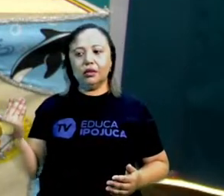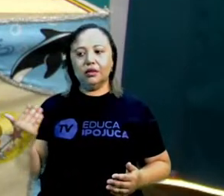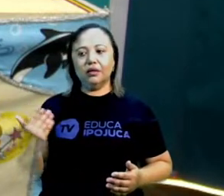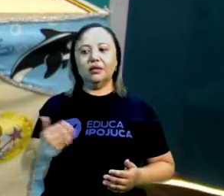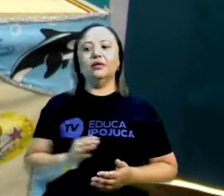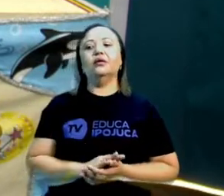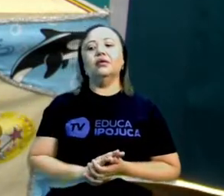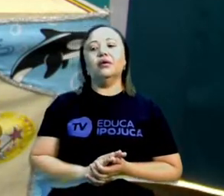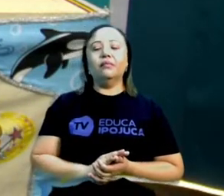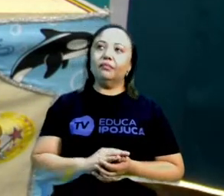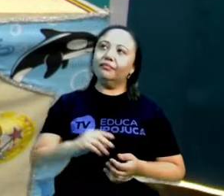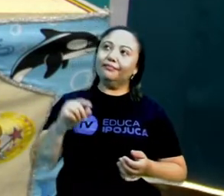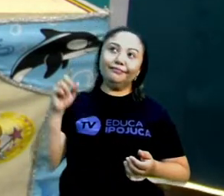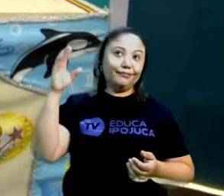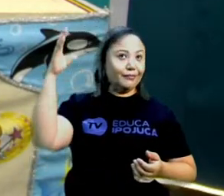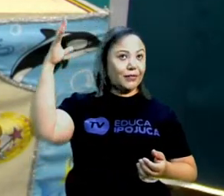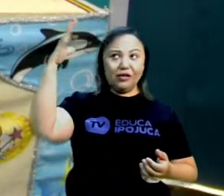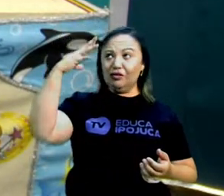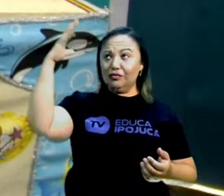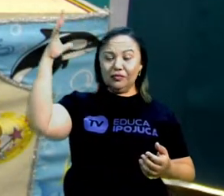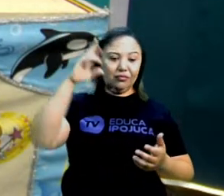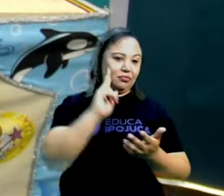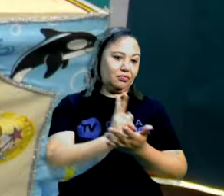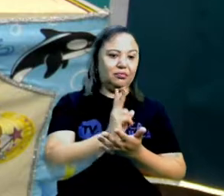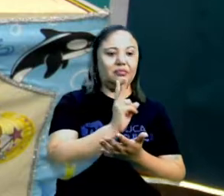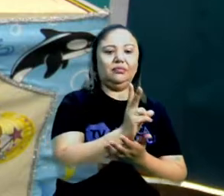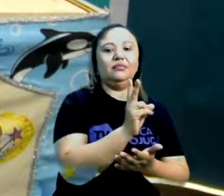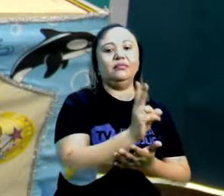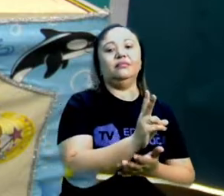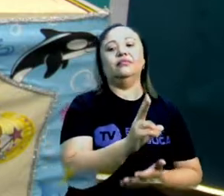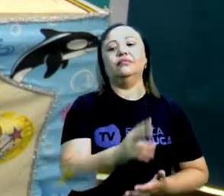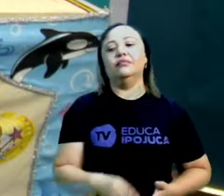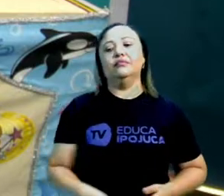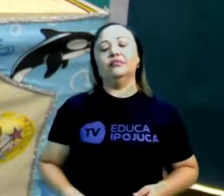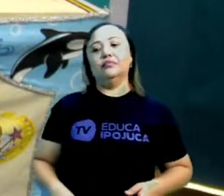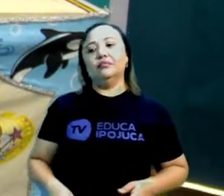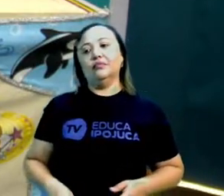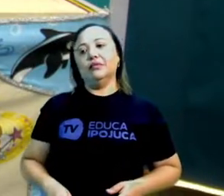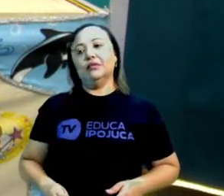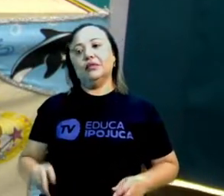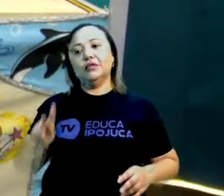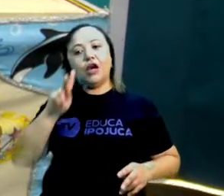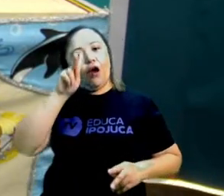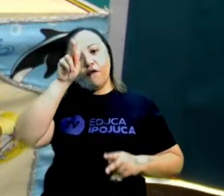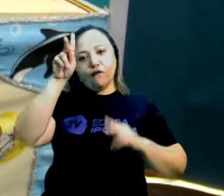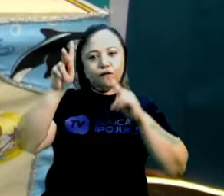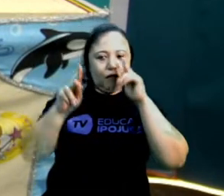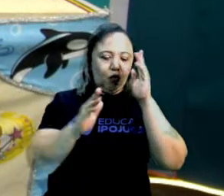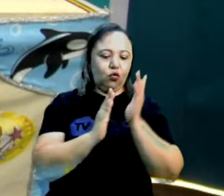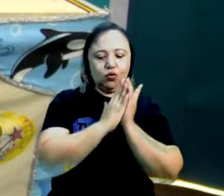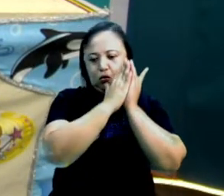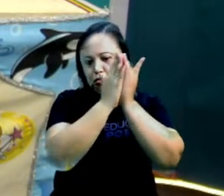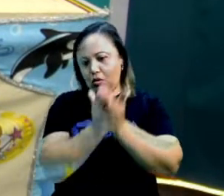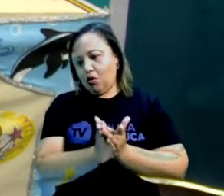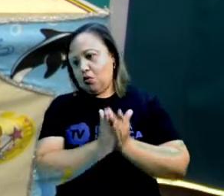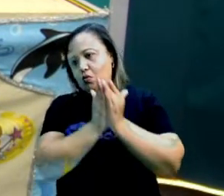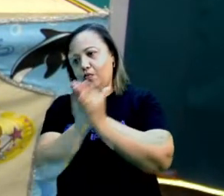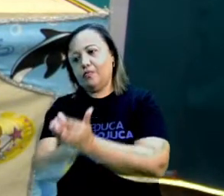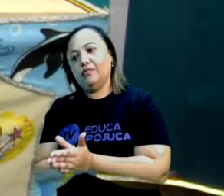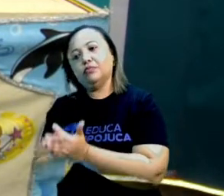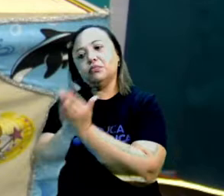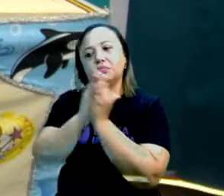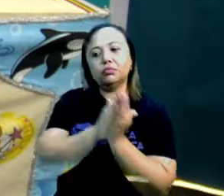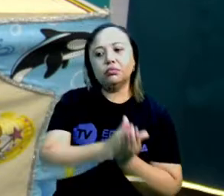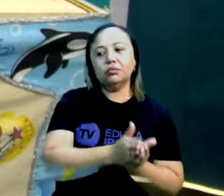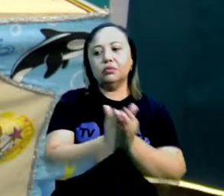isso? Mas não teve outro jeito. E porque a tempestade estava muito grande, leiturinha. Se